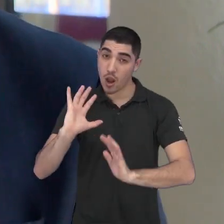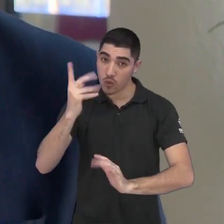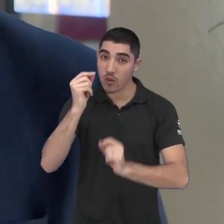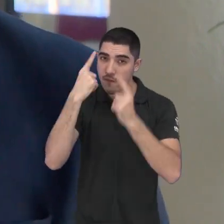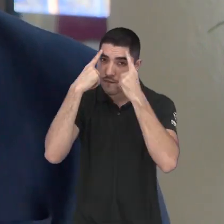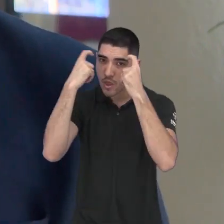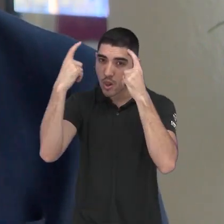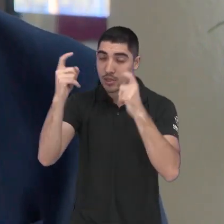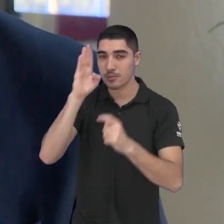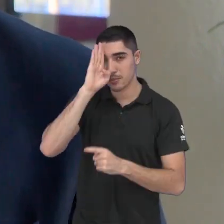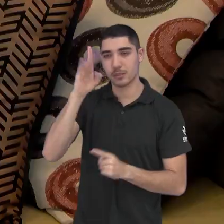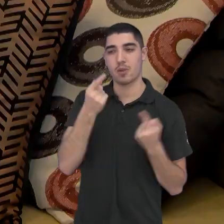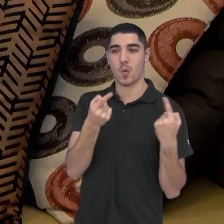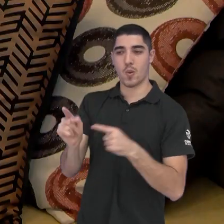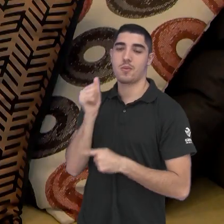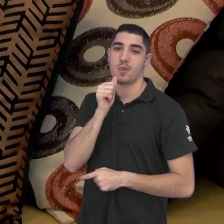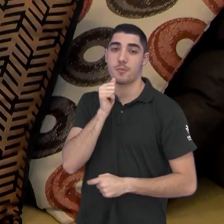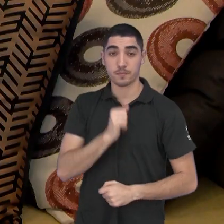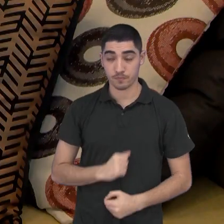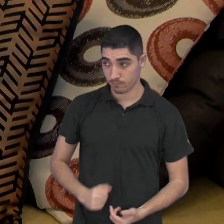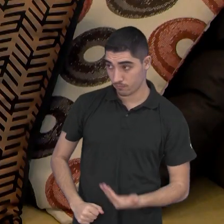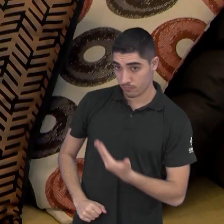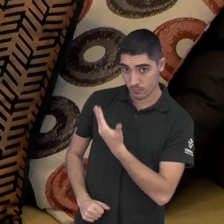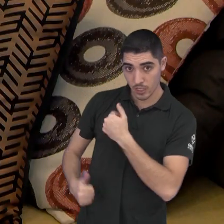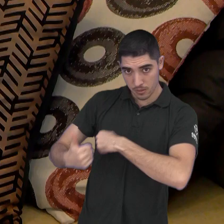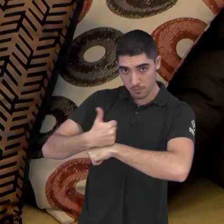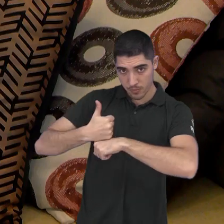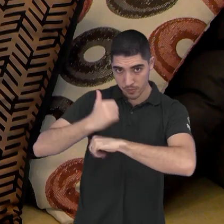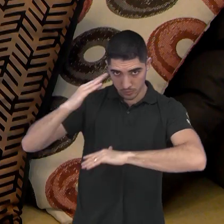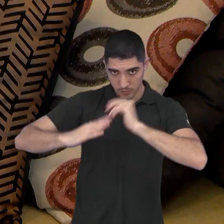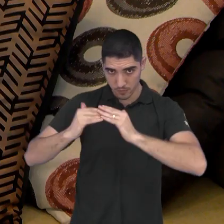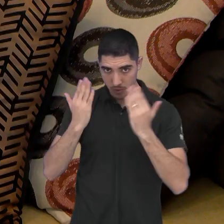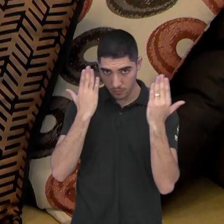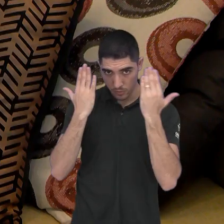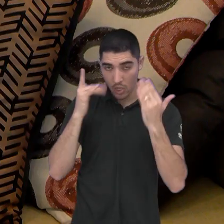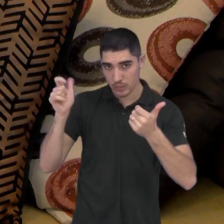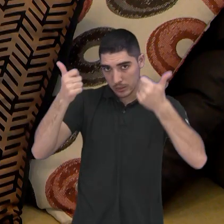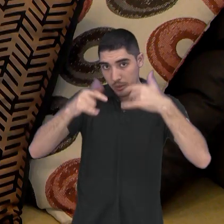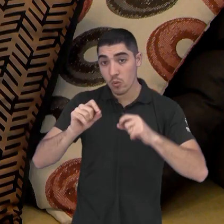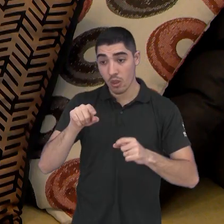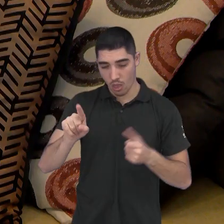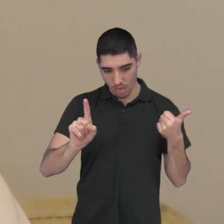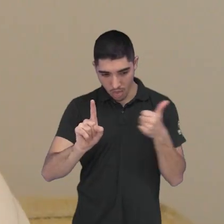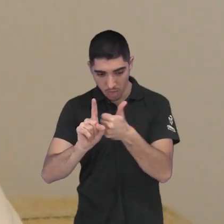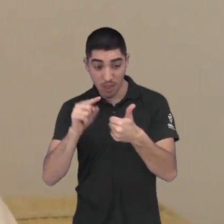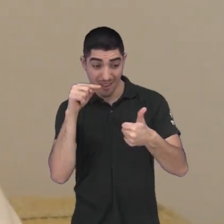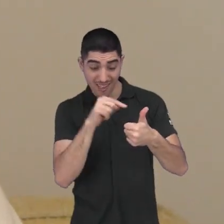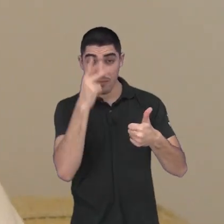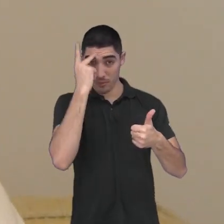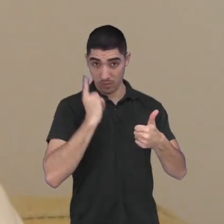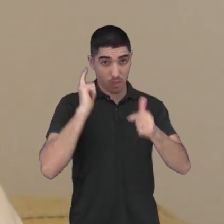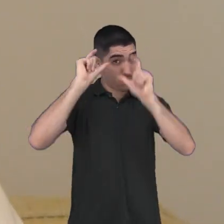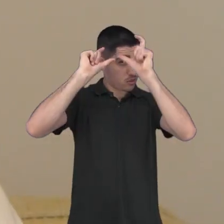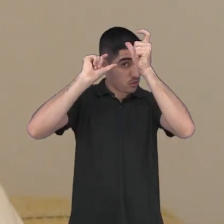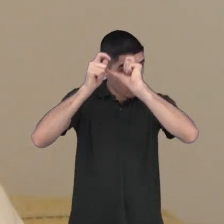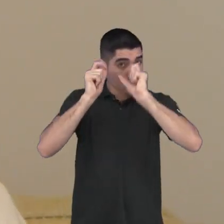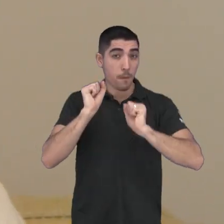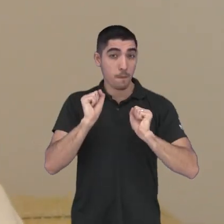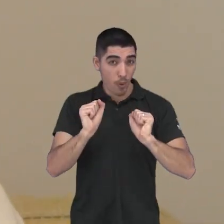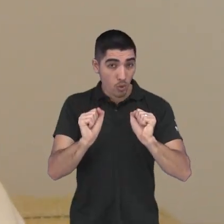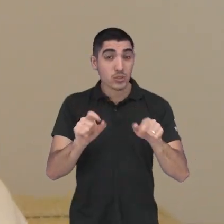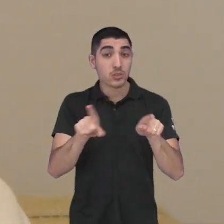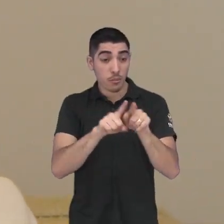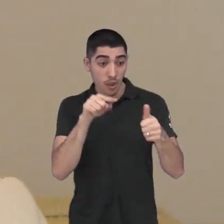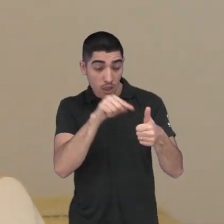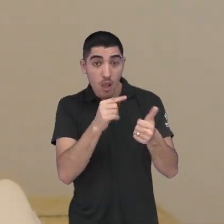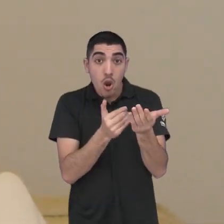doméstica familiar contra a mulher para esta psicóloga em alguns casos o stalking pode estar associado a transtornos psicológicos e